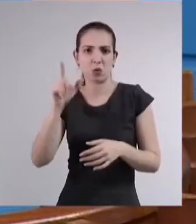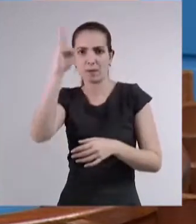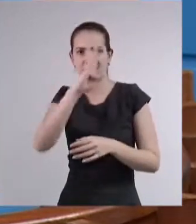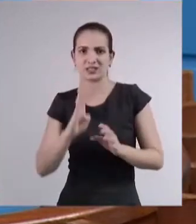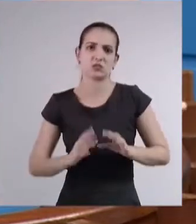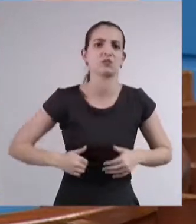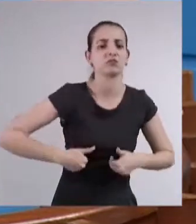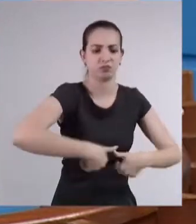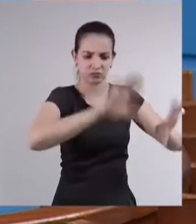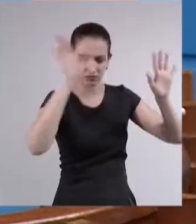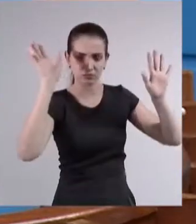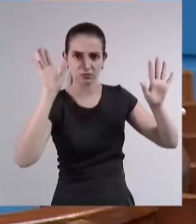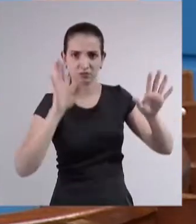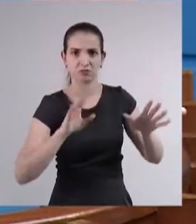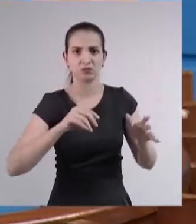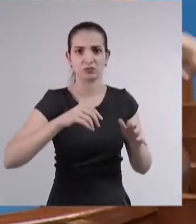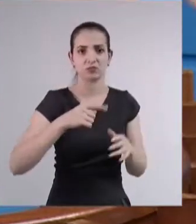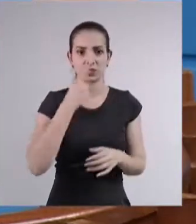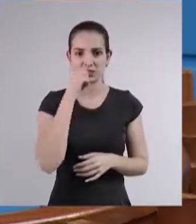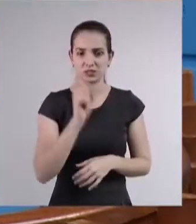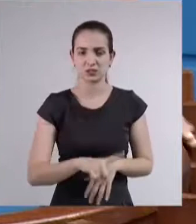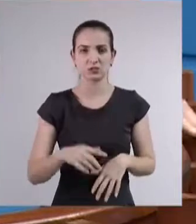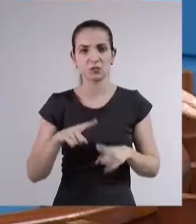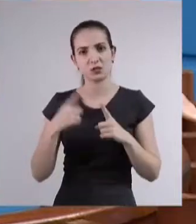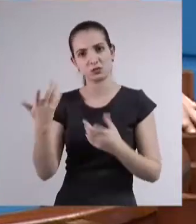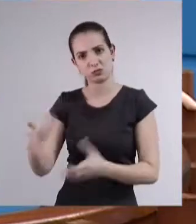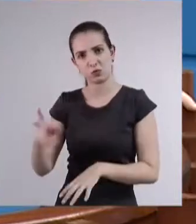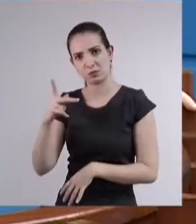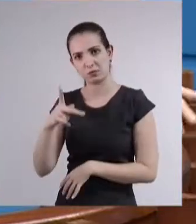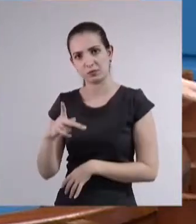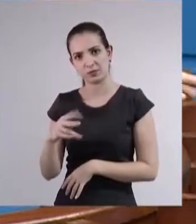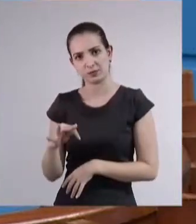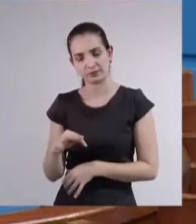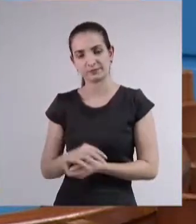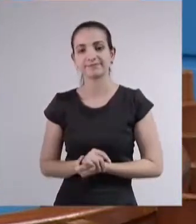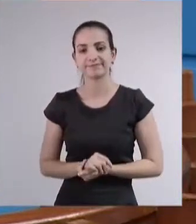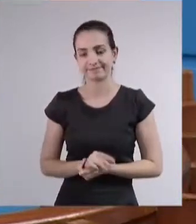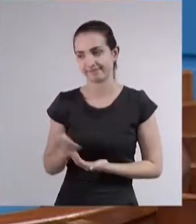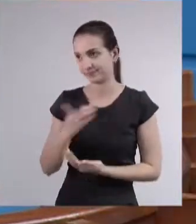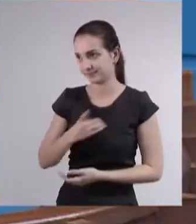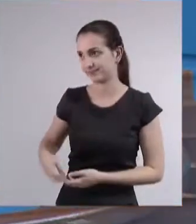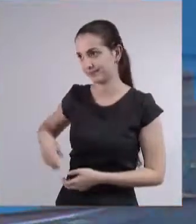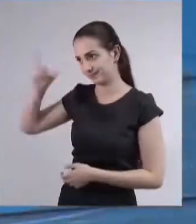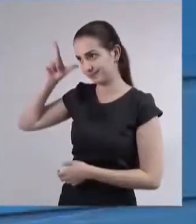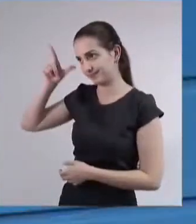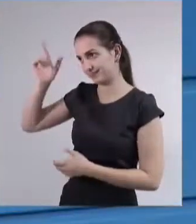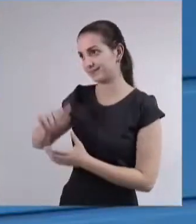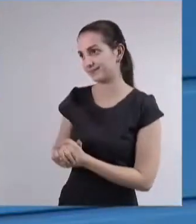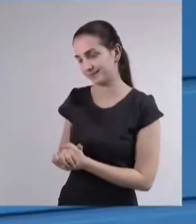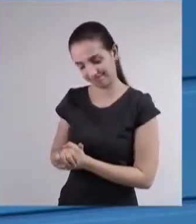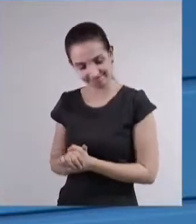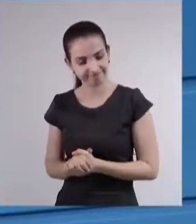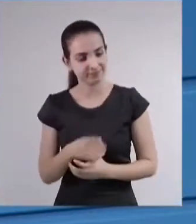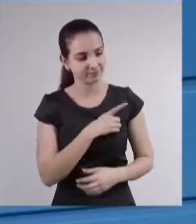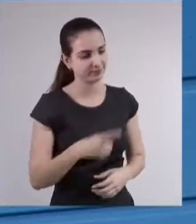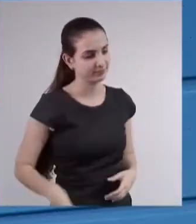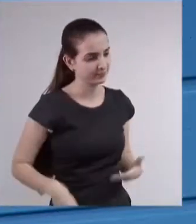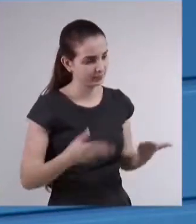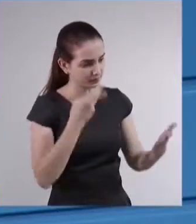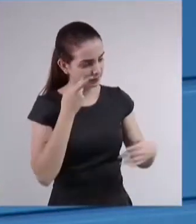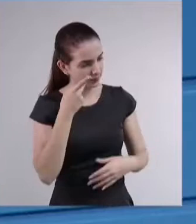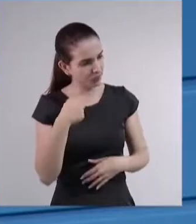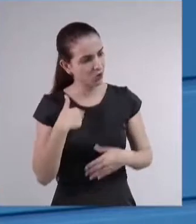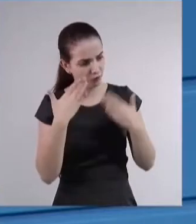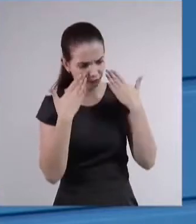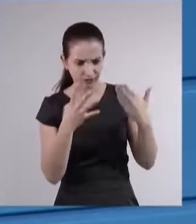desde que não seja o PT. Deputado Lídio. Deputado Pedro Kemp, eu ouvi atentamente Vossa